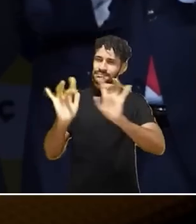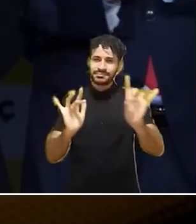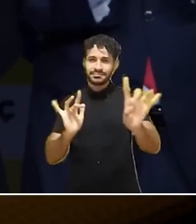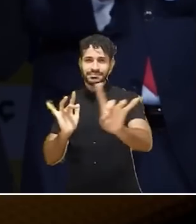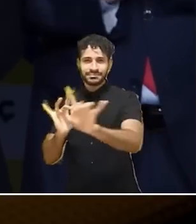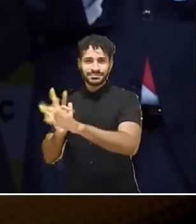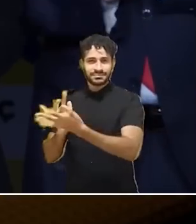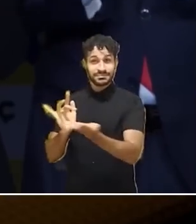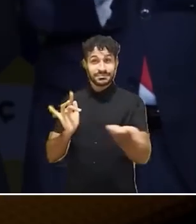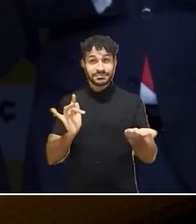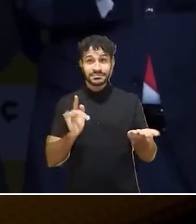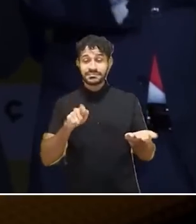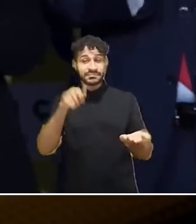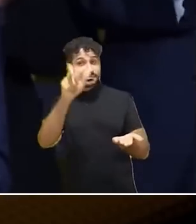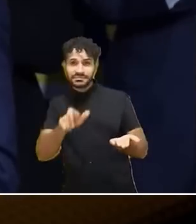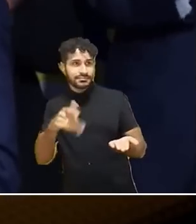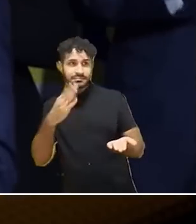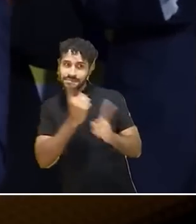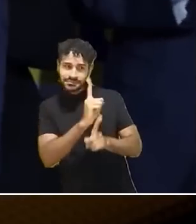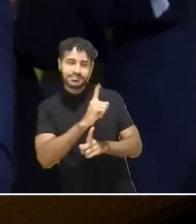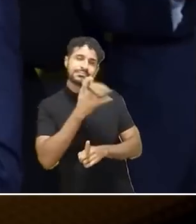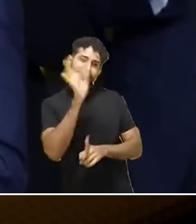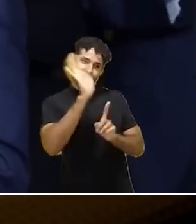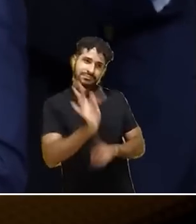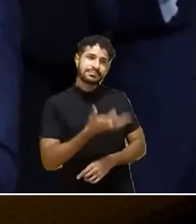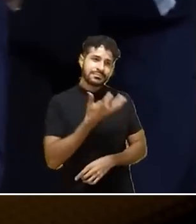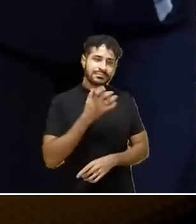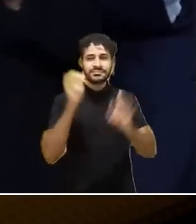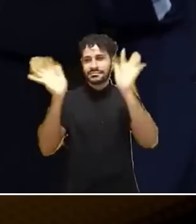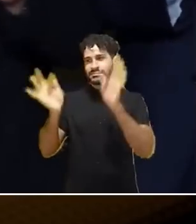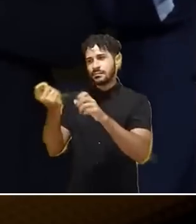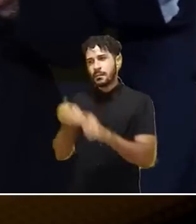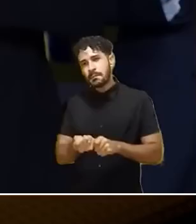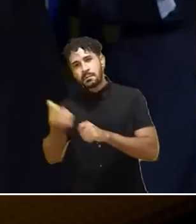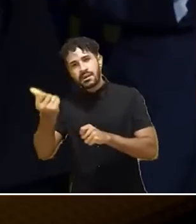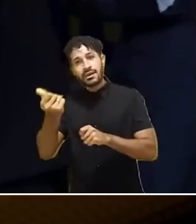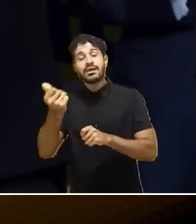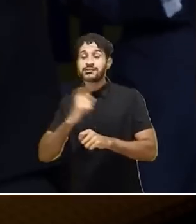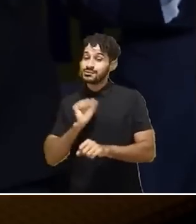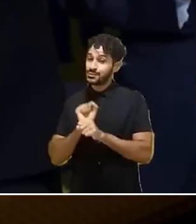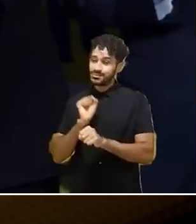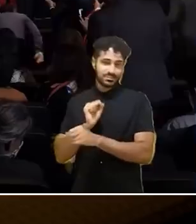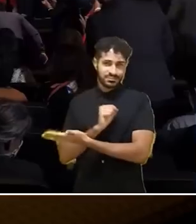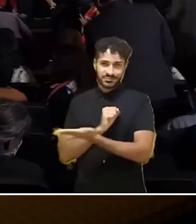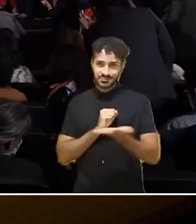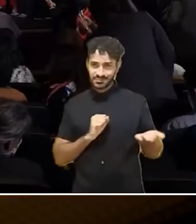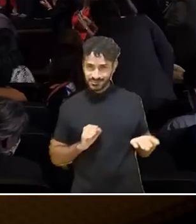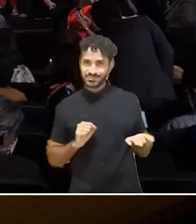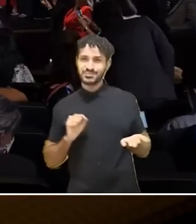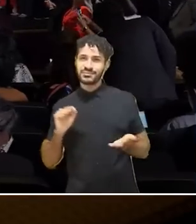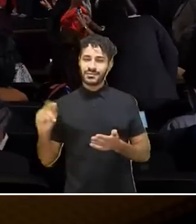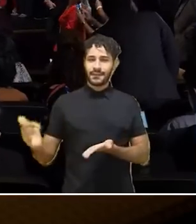né agora o principal né tirar Paulo Guedes e colocar Fernando Haddad para acabar